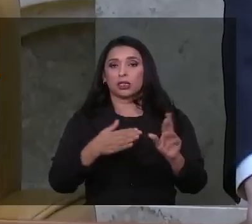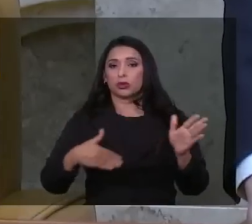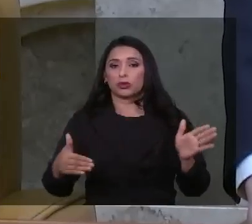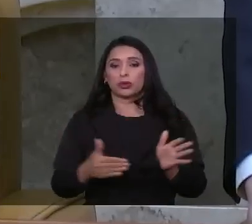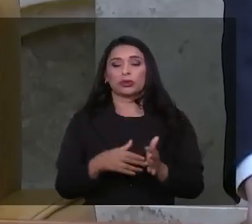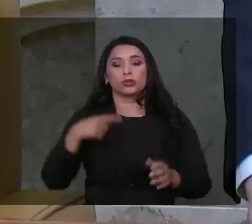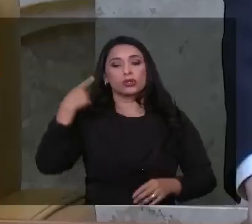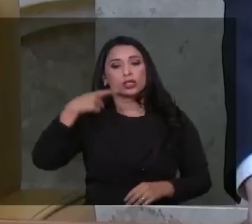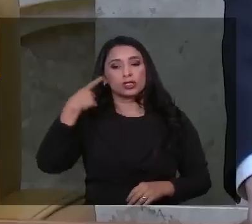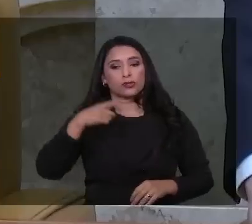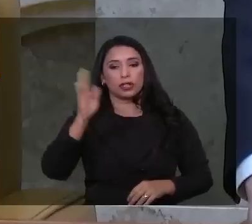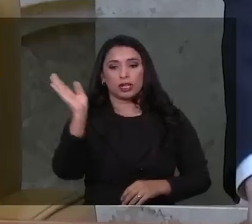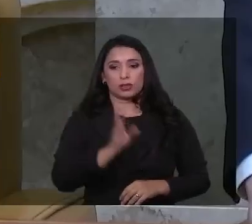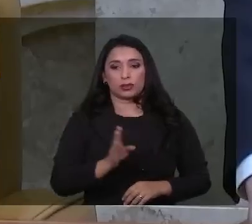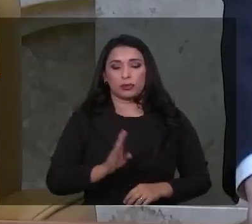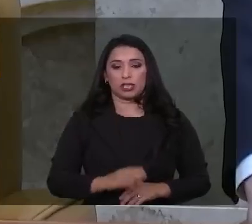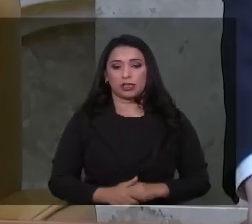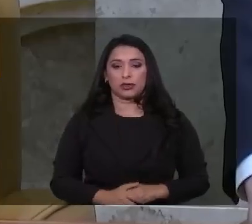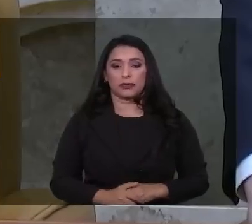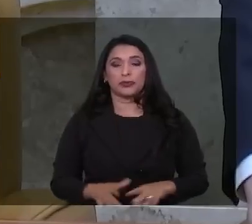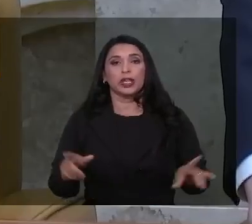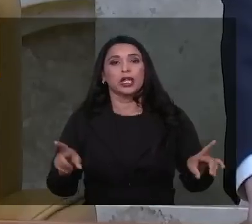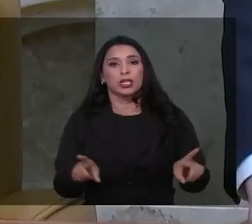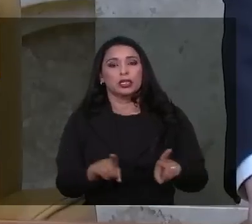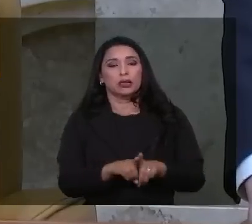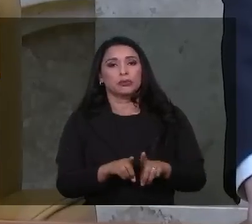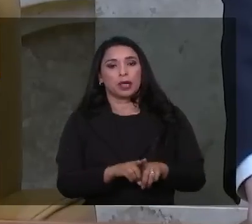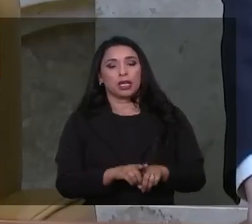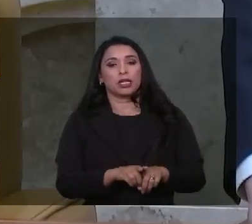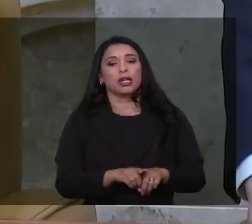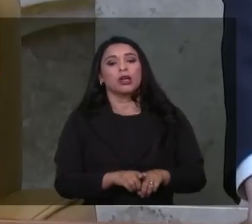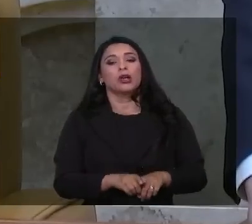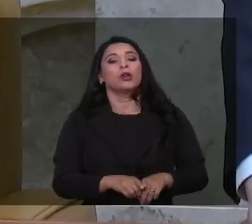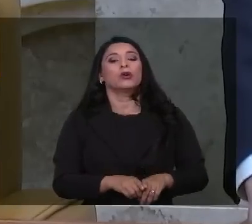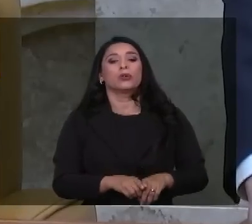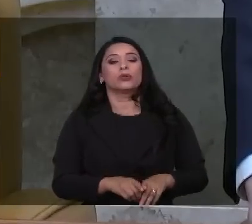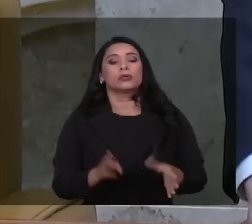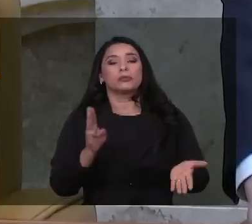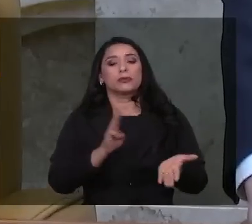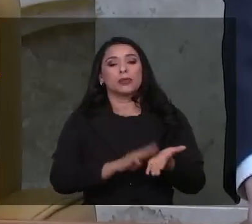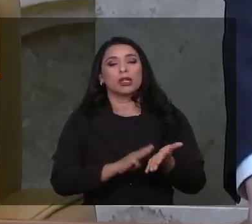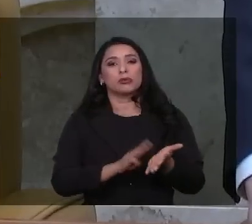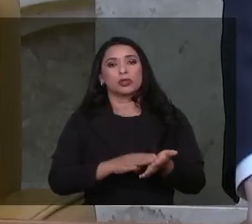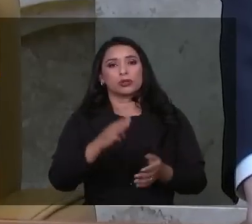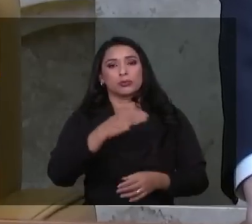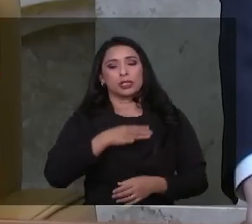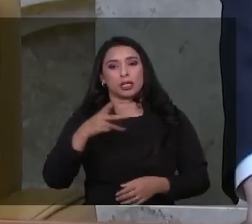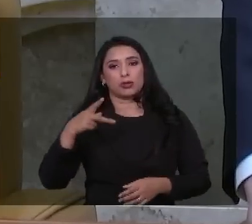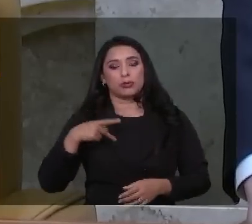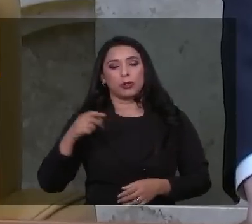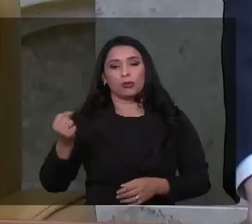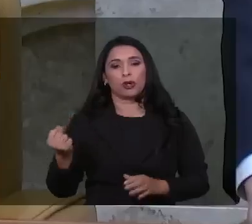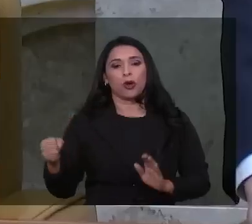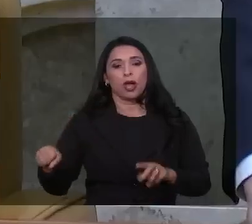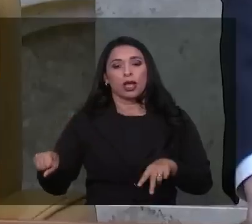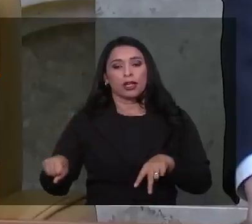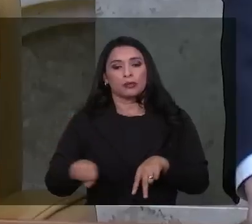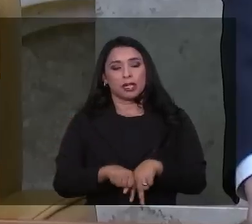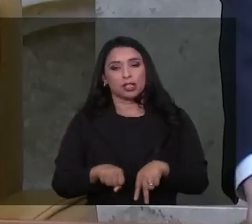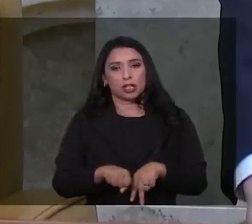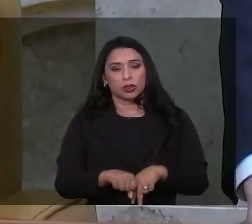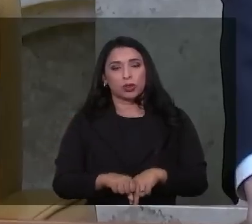brasileiros. Cumprimento também os membros do Ministério Público Brasileiro, embaixadores, autoridades